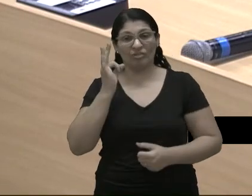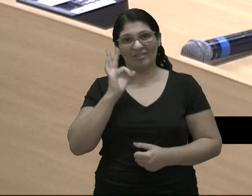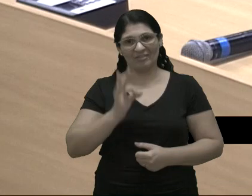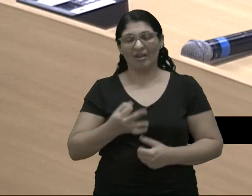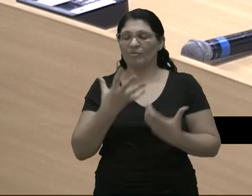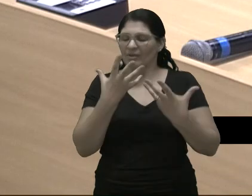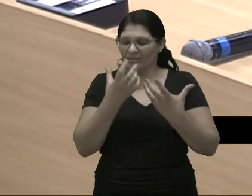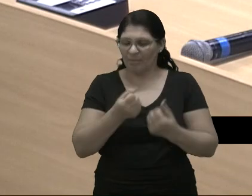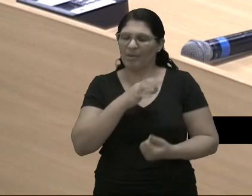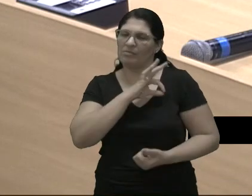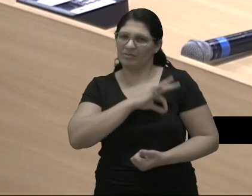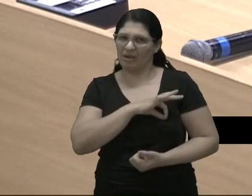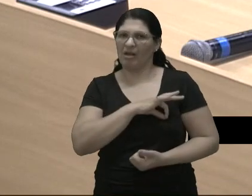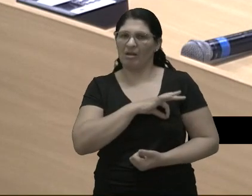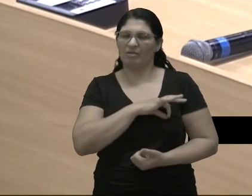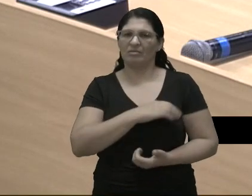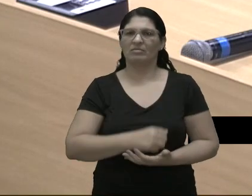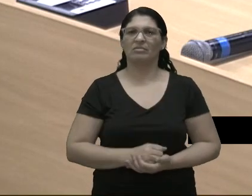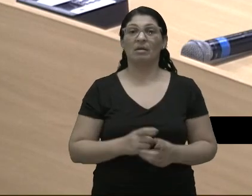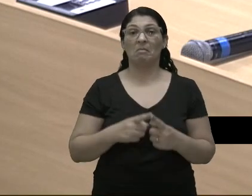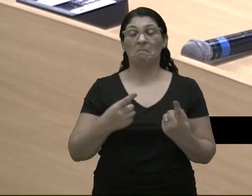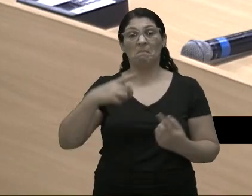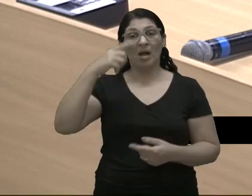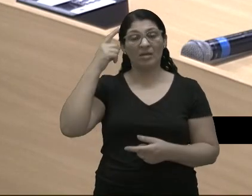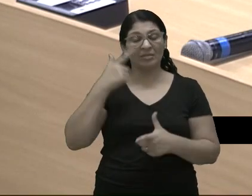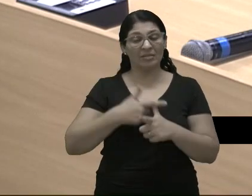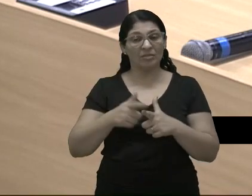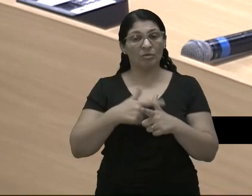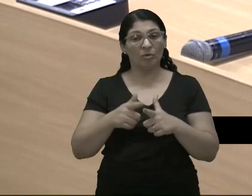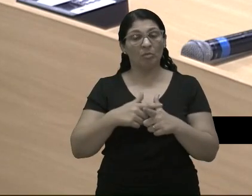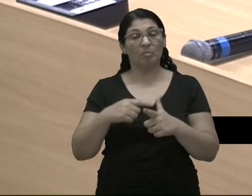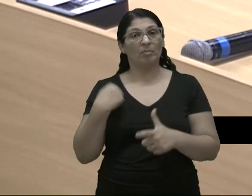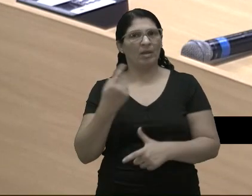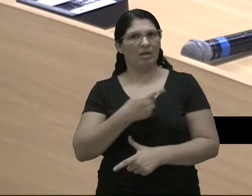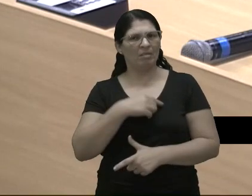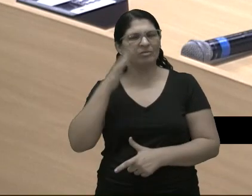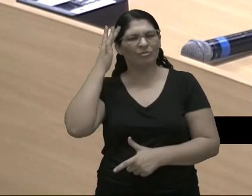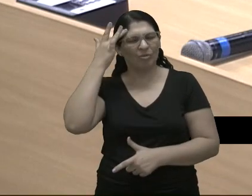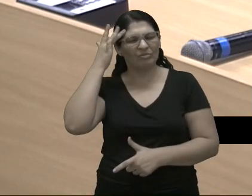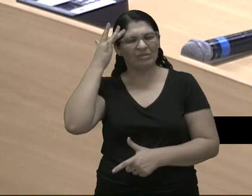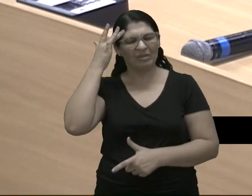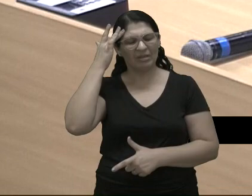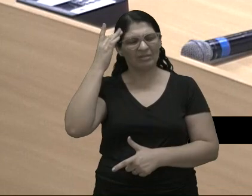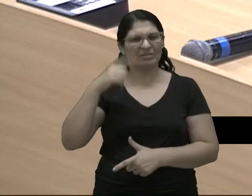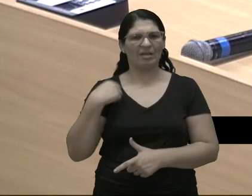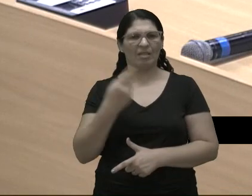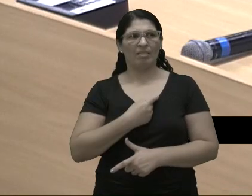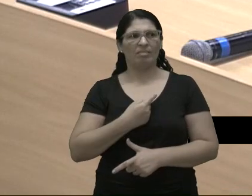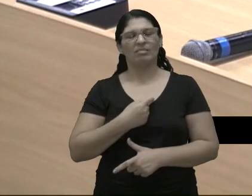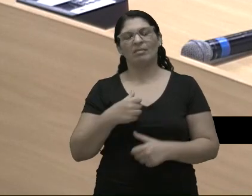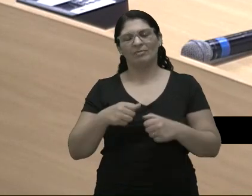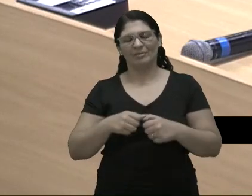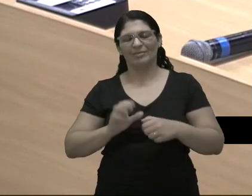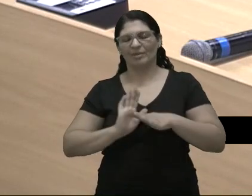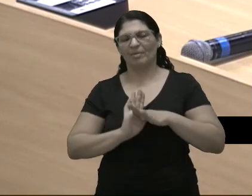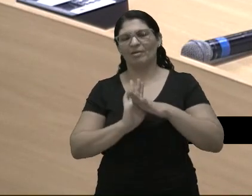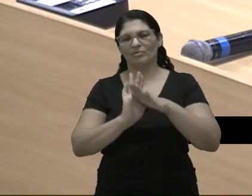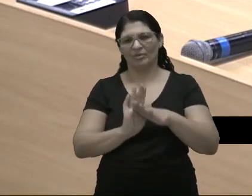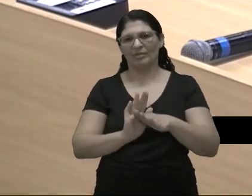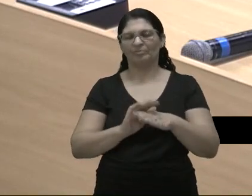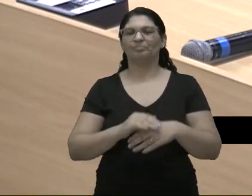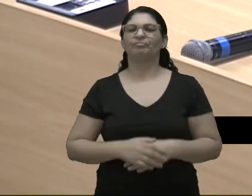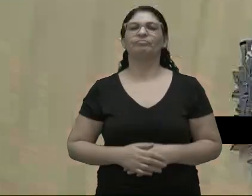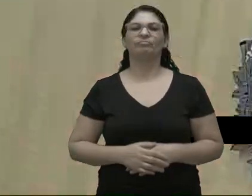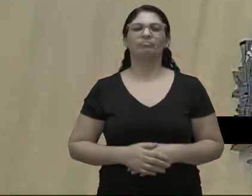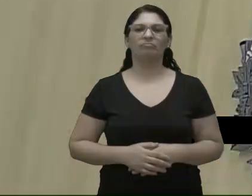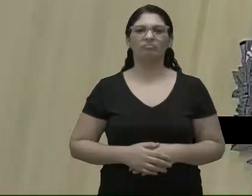receber, né? Mas é um problema que está acontecendo e a gente tem que ter ciência disso. Estamos aqui para contribuir. Tá certo. Obrigado. Muito obrigado. O Rui, em nenhum momento